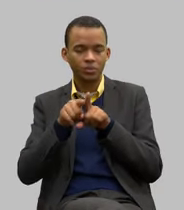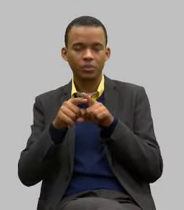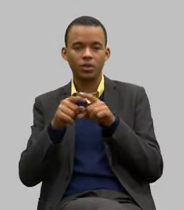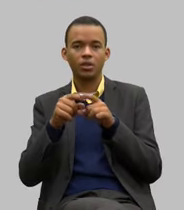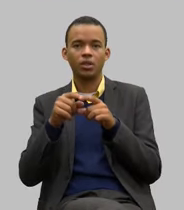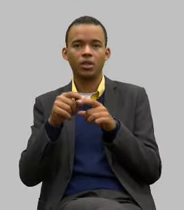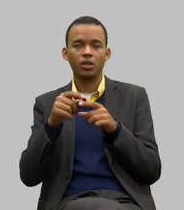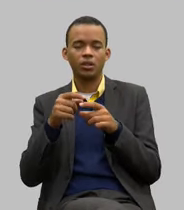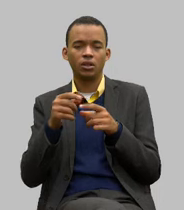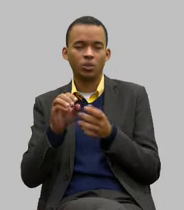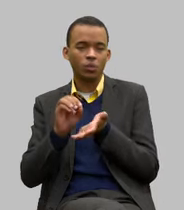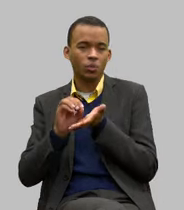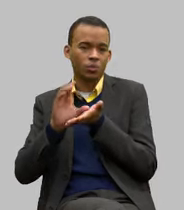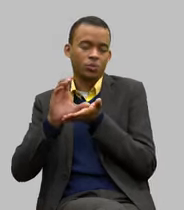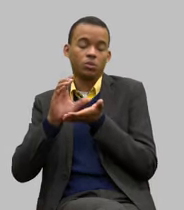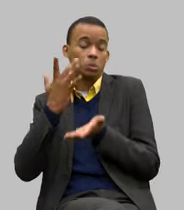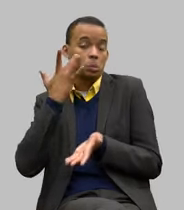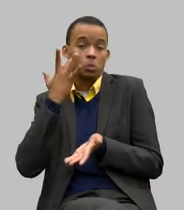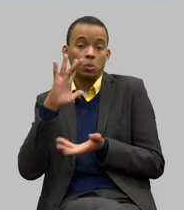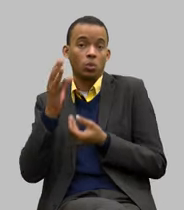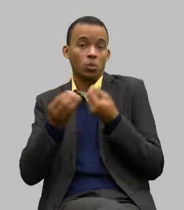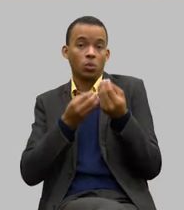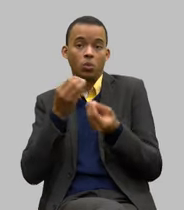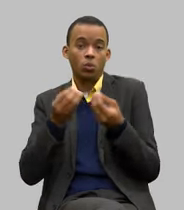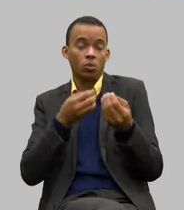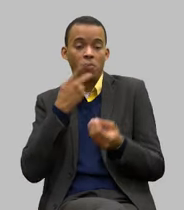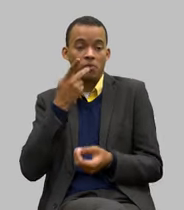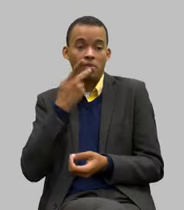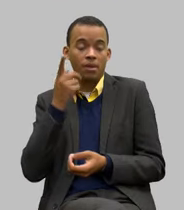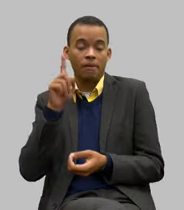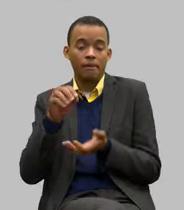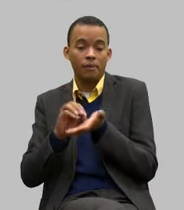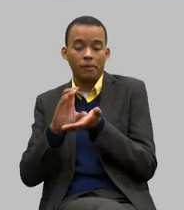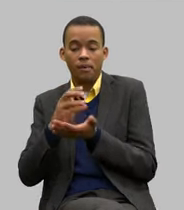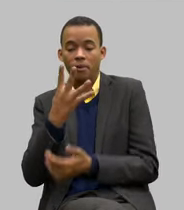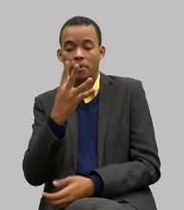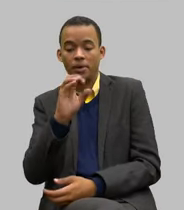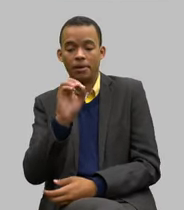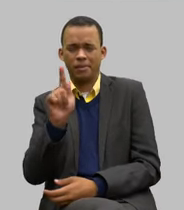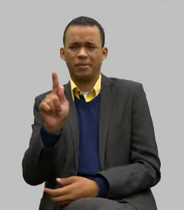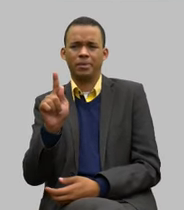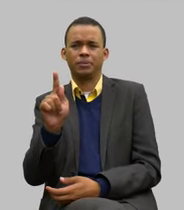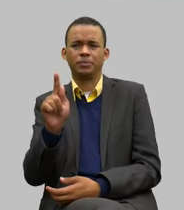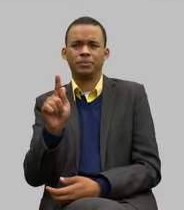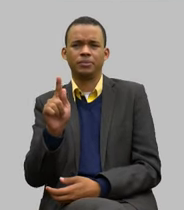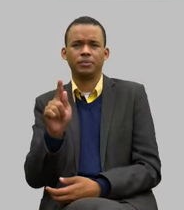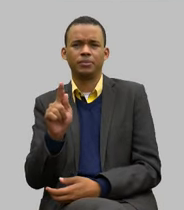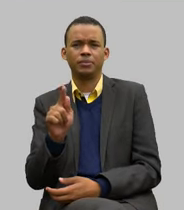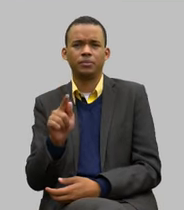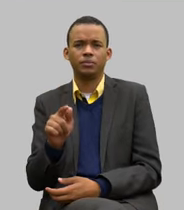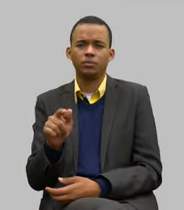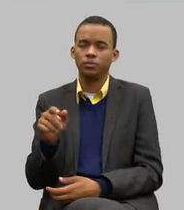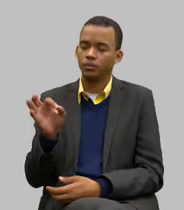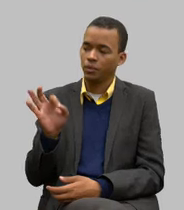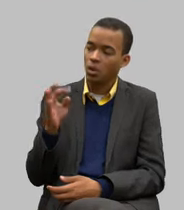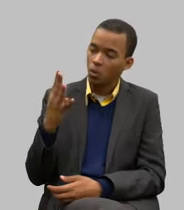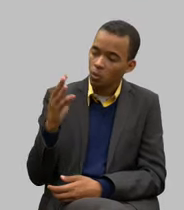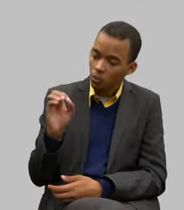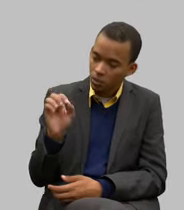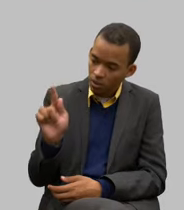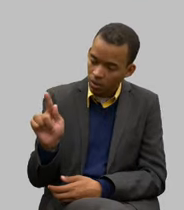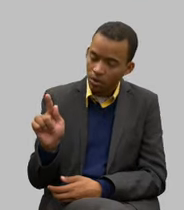porque não sei da onde é que eles tiraram a quantidade 40 G 4 40 G Deputado corresponde em média 35 a